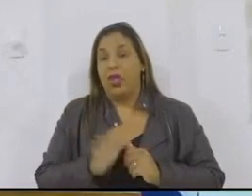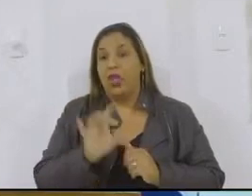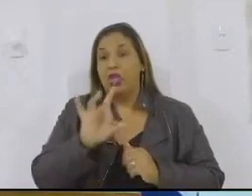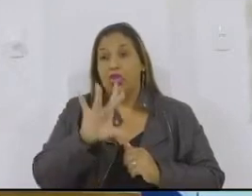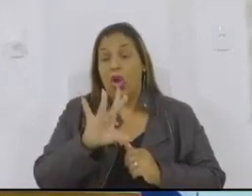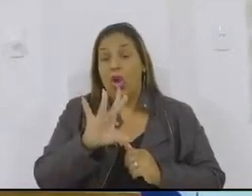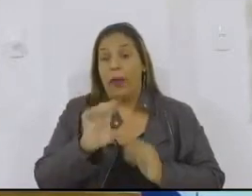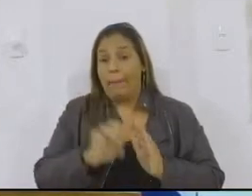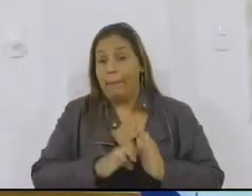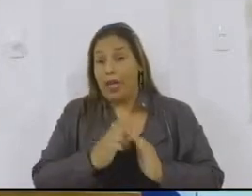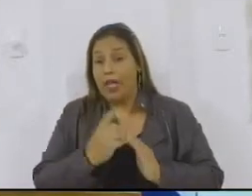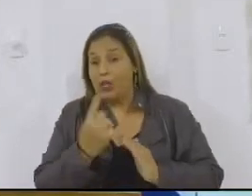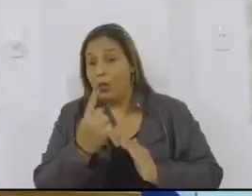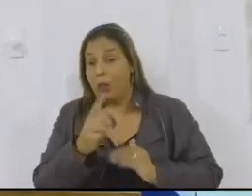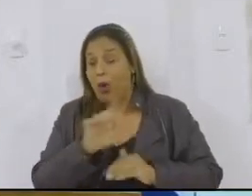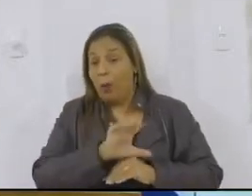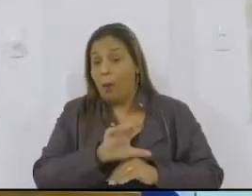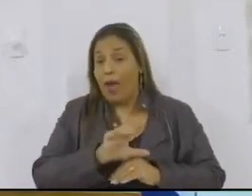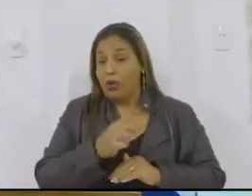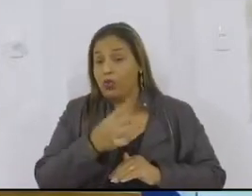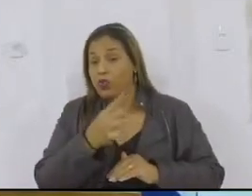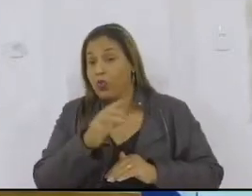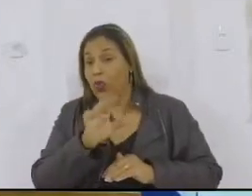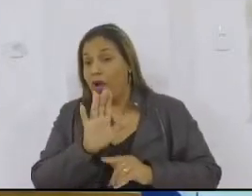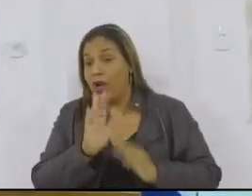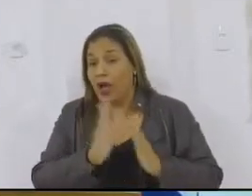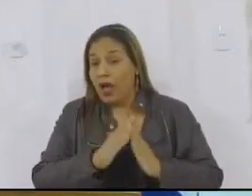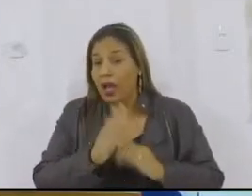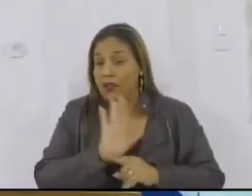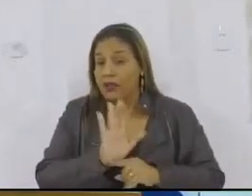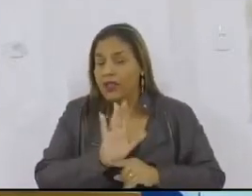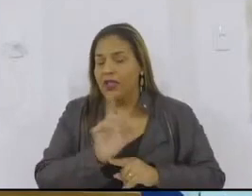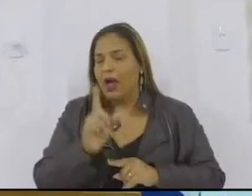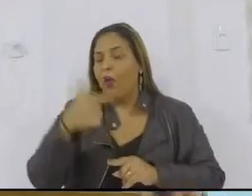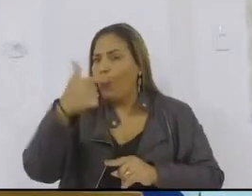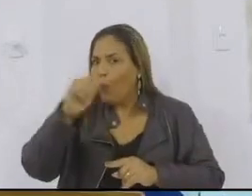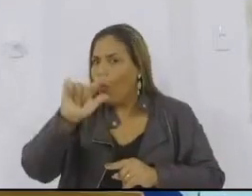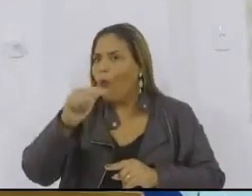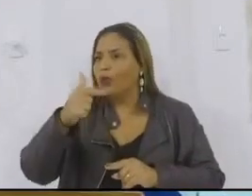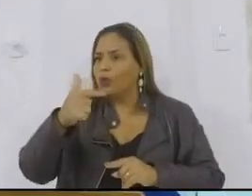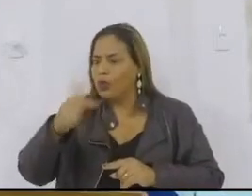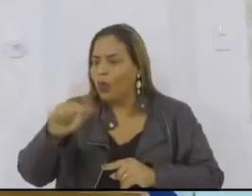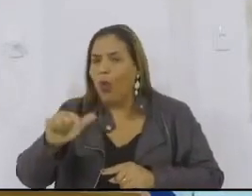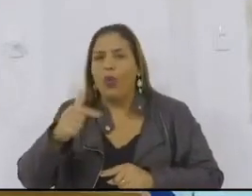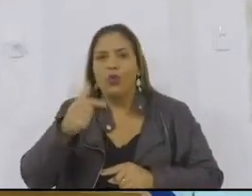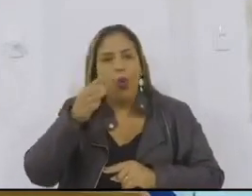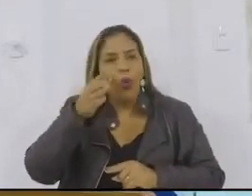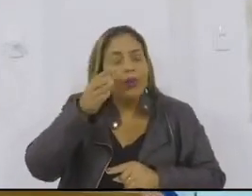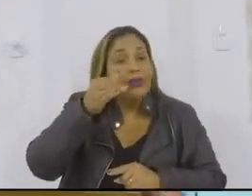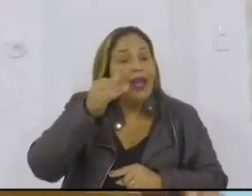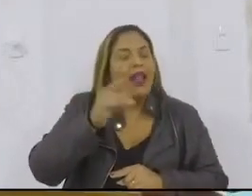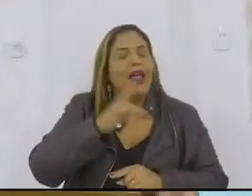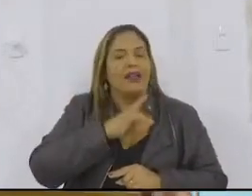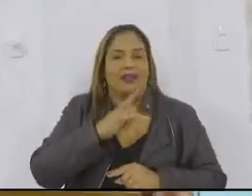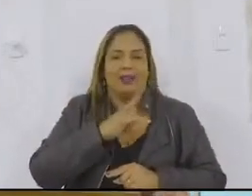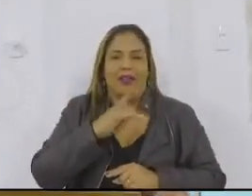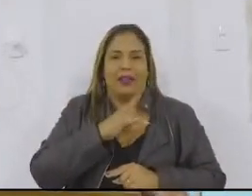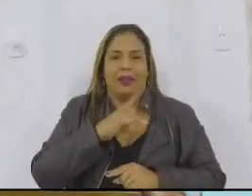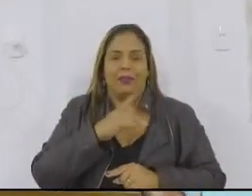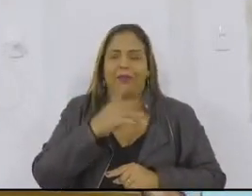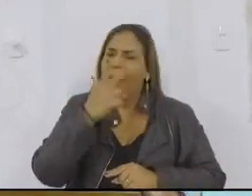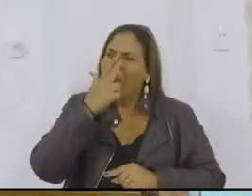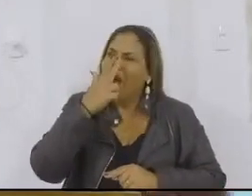muito mais empresas que vão instalar no nosso município por motivo desse projeto, que parece ser um projeto